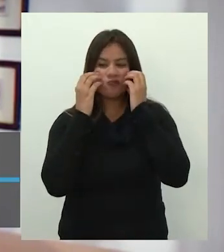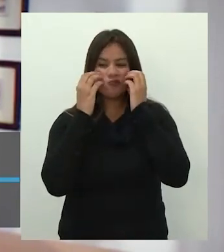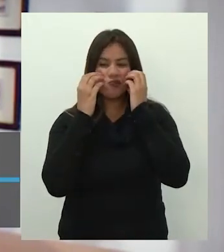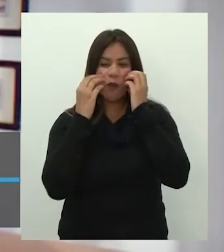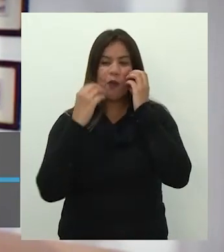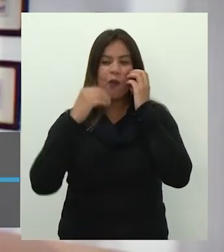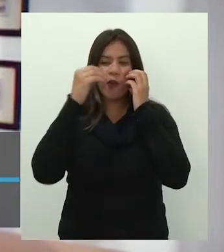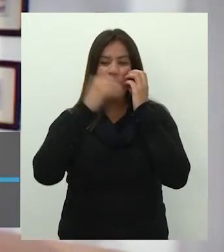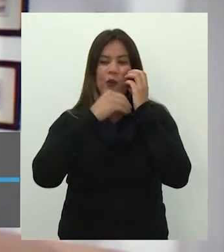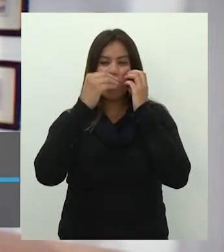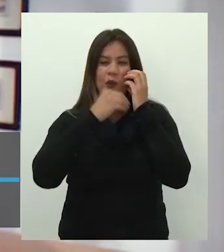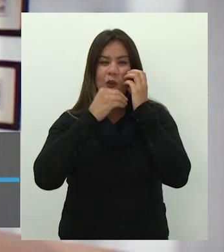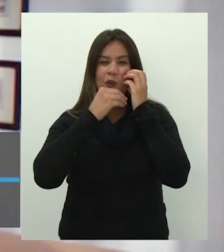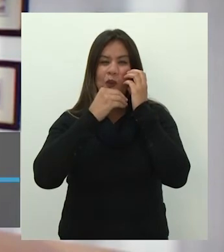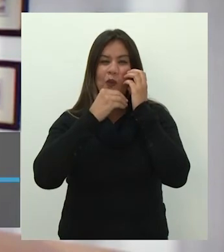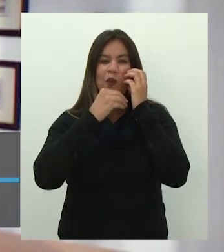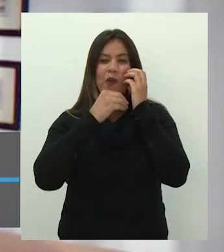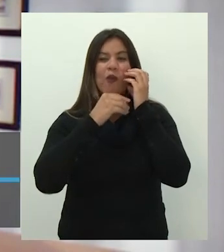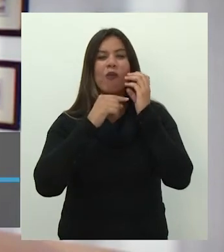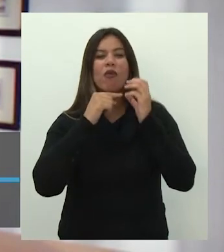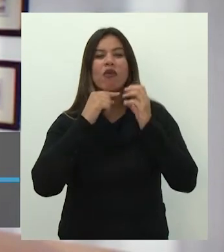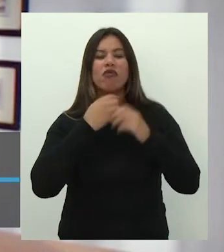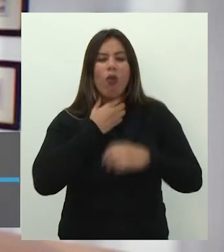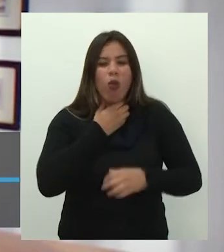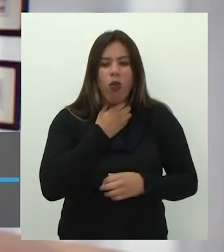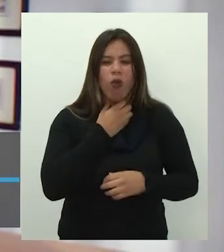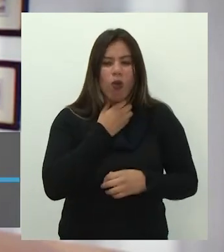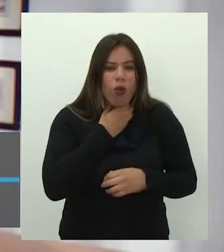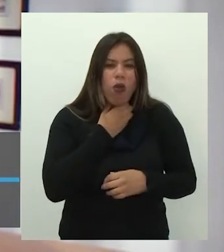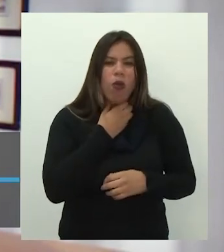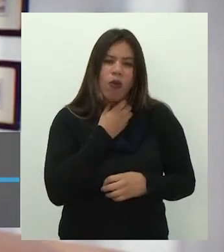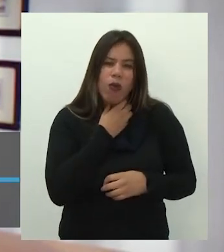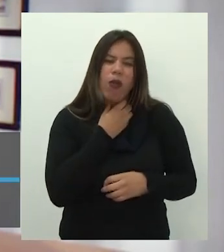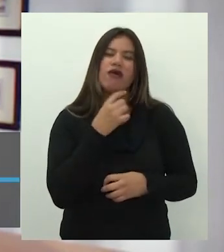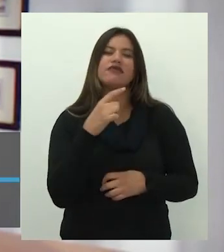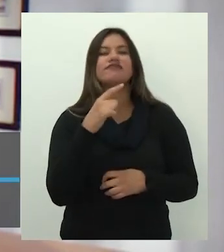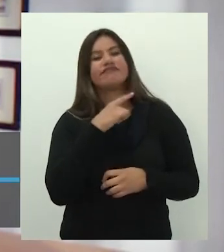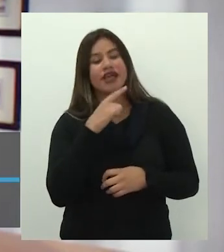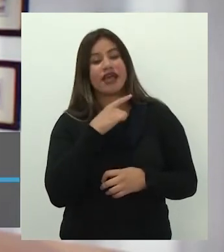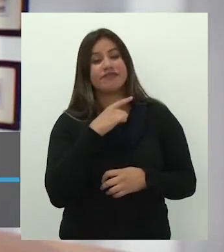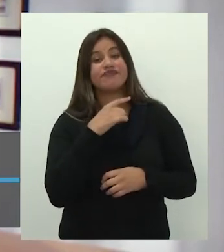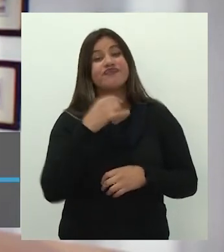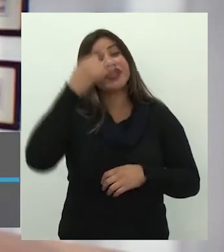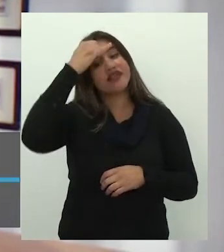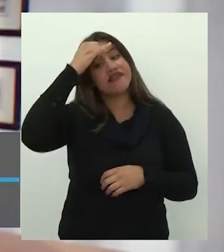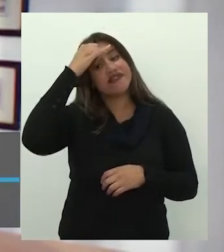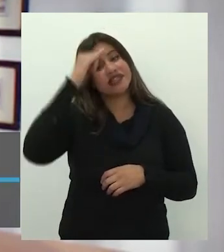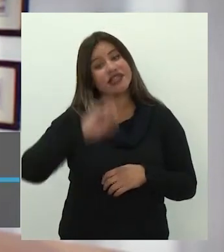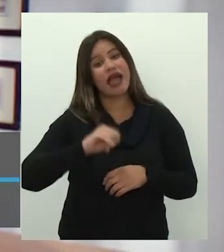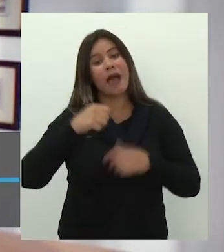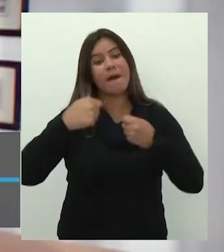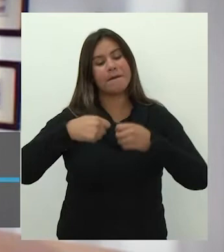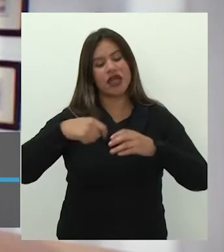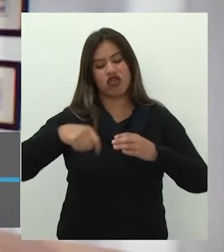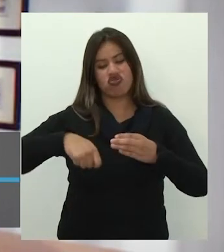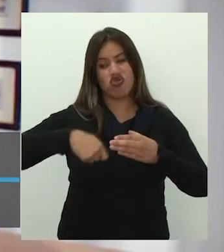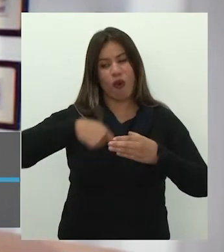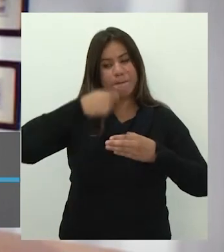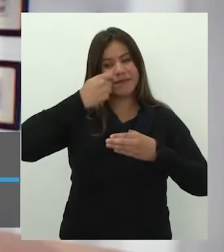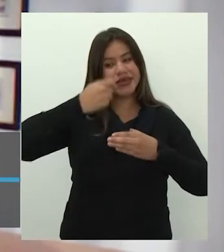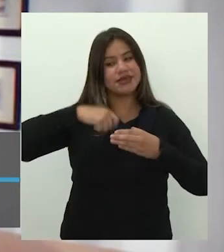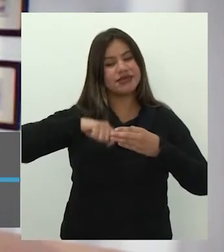fraca e aumenta o número de engasgos. Então, para não engasgar, vamos tomar uma sopinha, para não